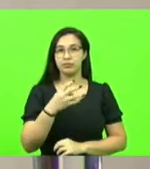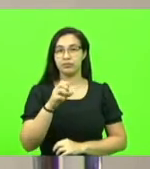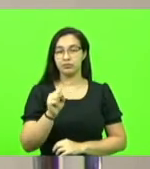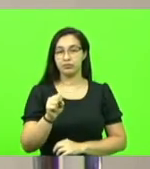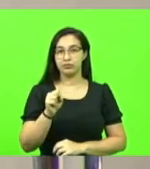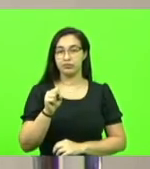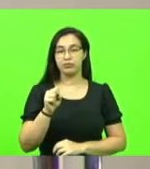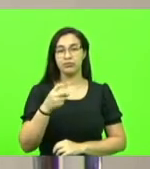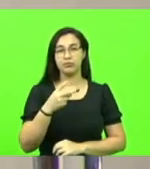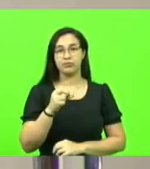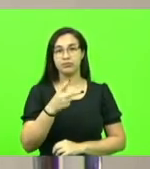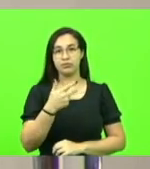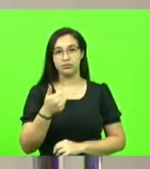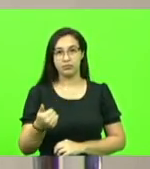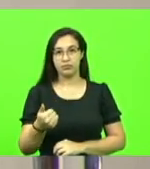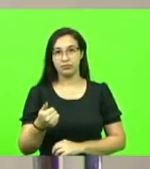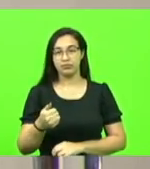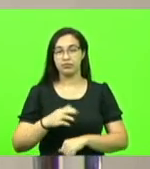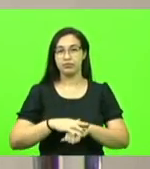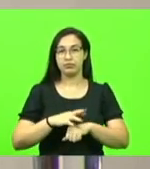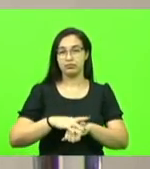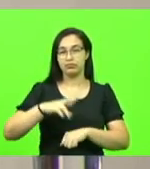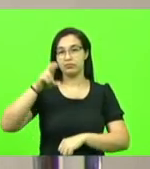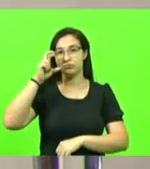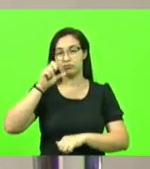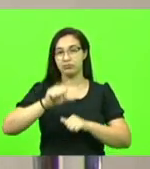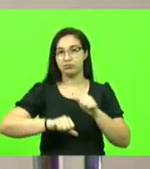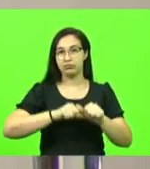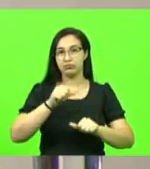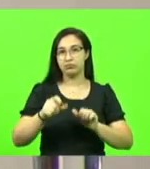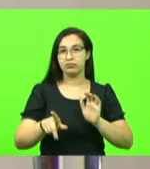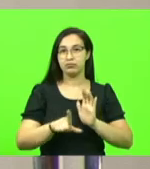148.9/2021, autor deputado Ricardo Alba, altera a lei